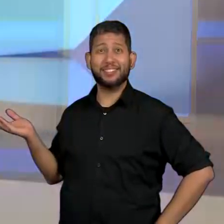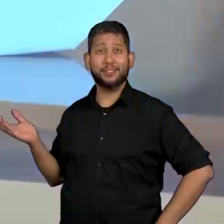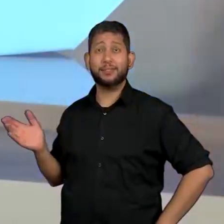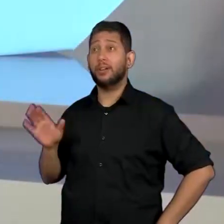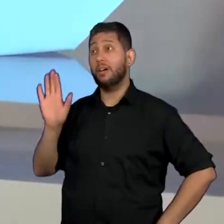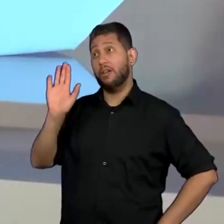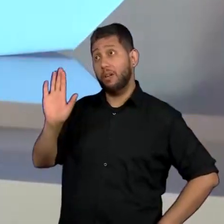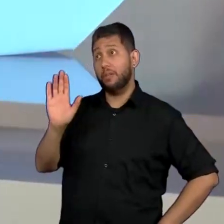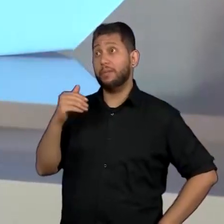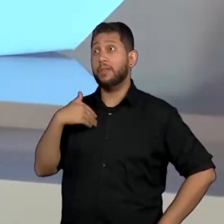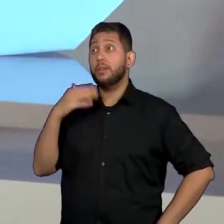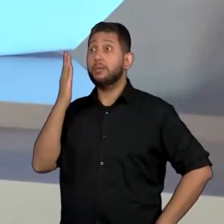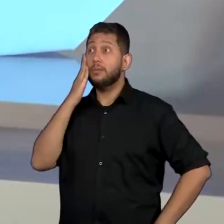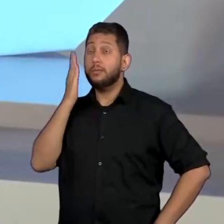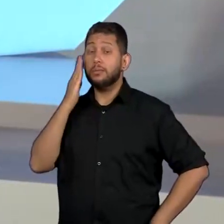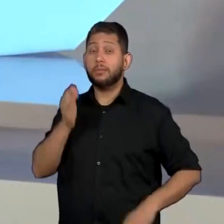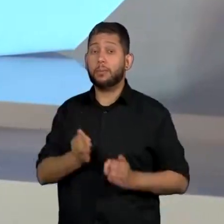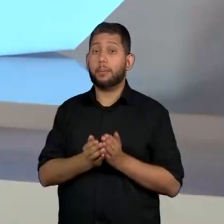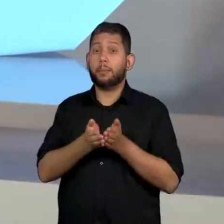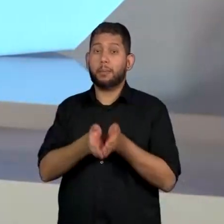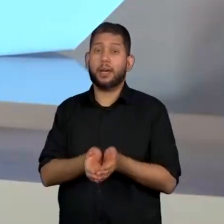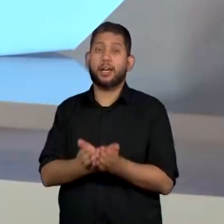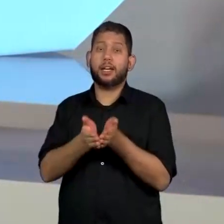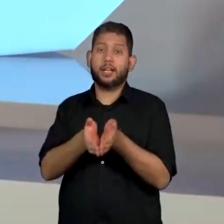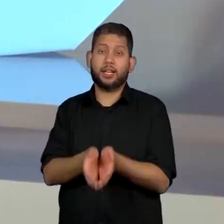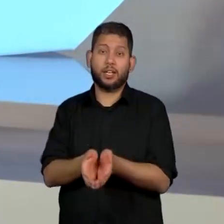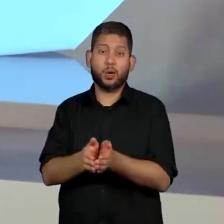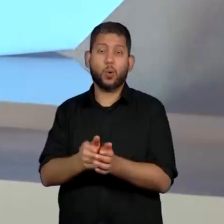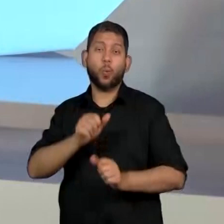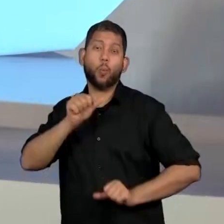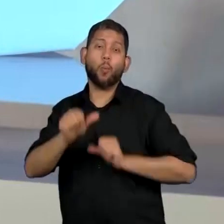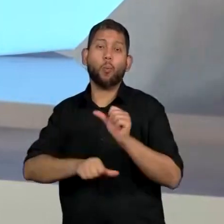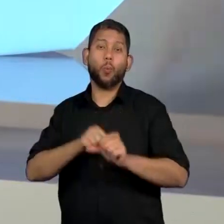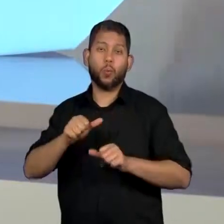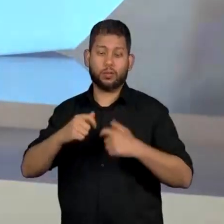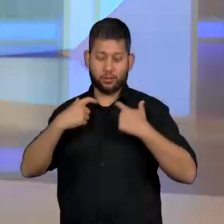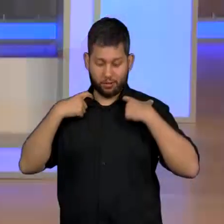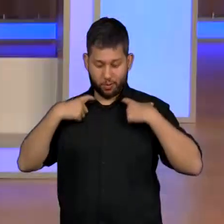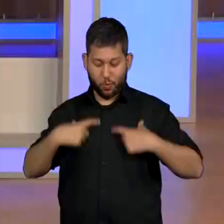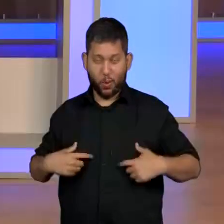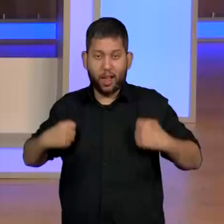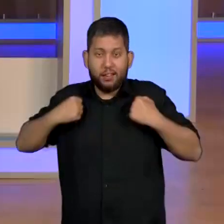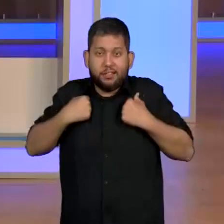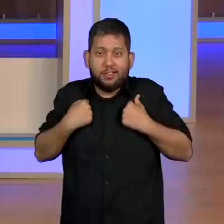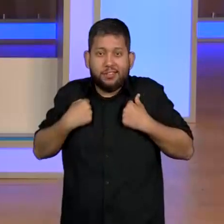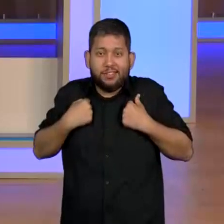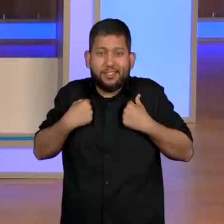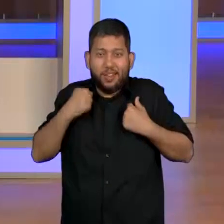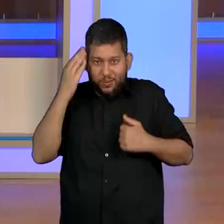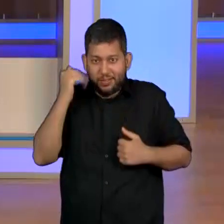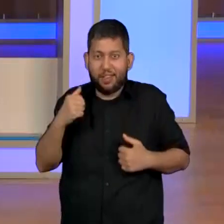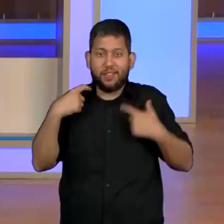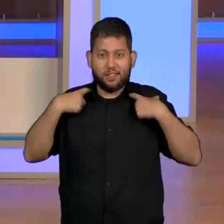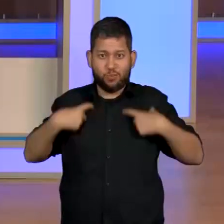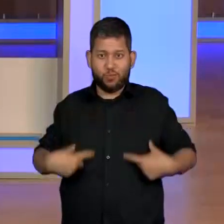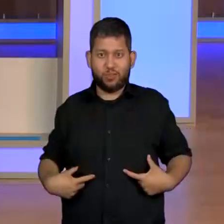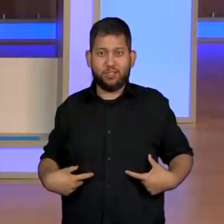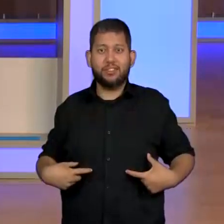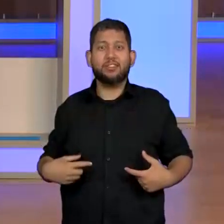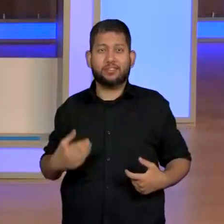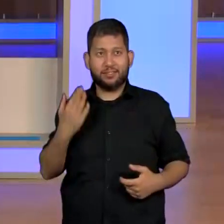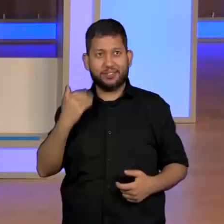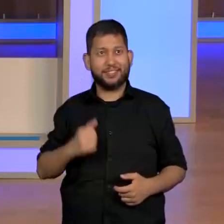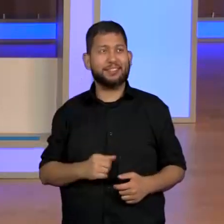eu sei transformar o barquinho colete salva-vidas mas eu não vou fazer isso não vai fazer porque não vai dar tempo professora